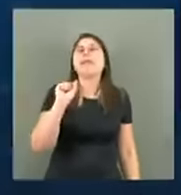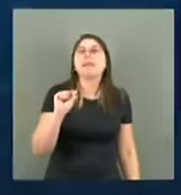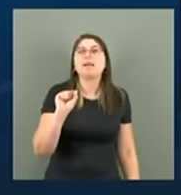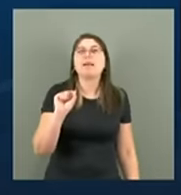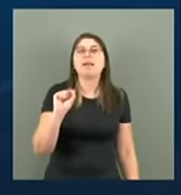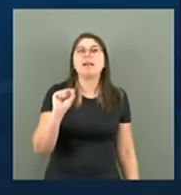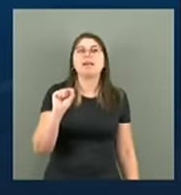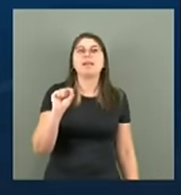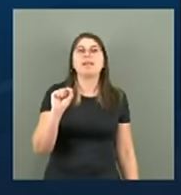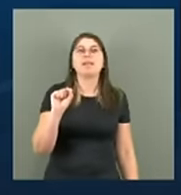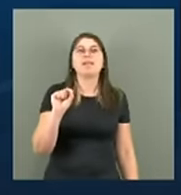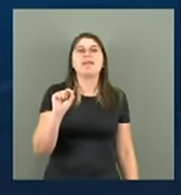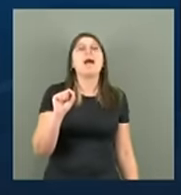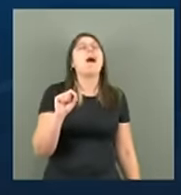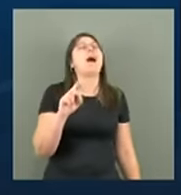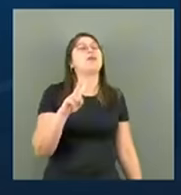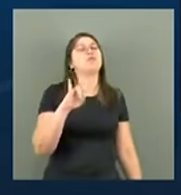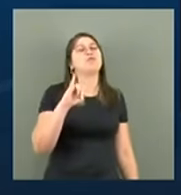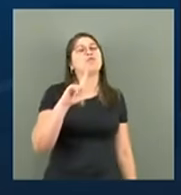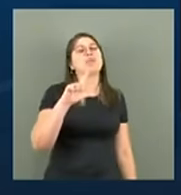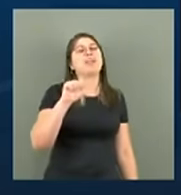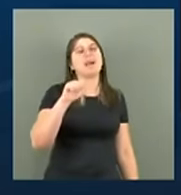Não, Romarinho, é do Vila Nova, não é você não.